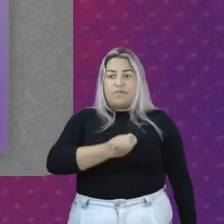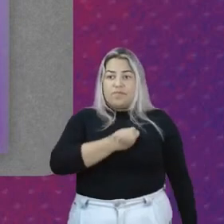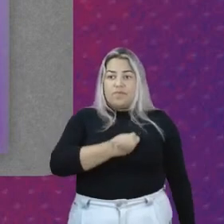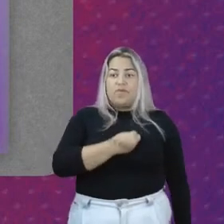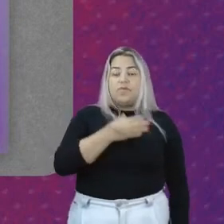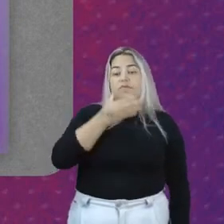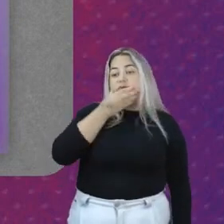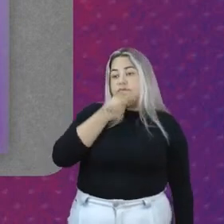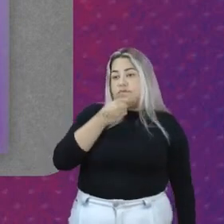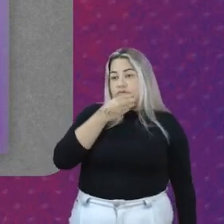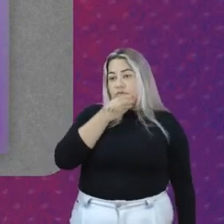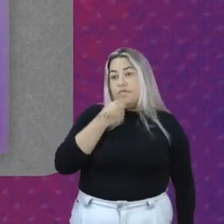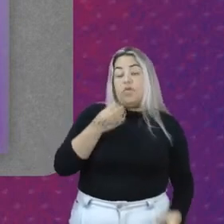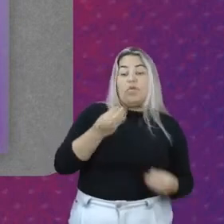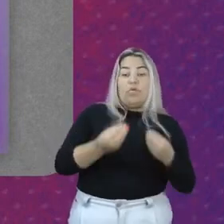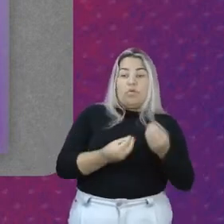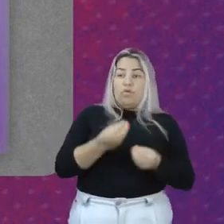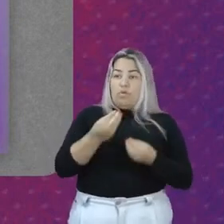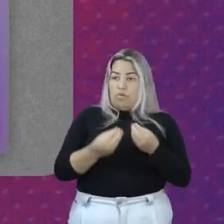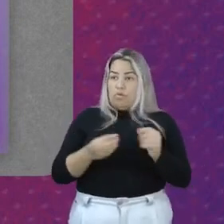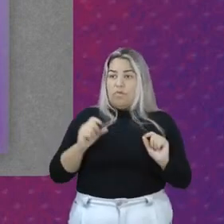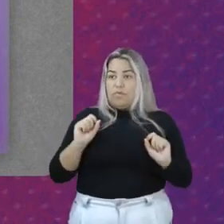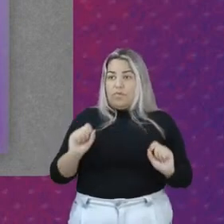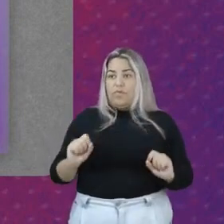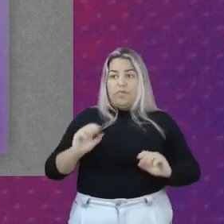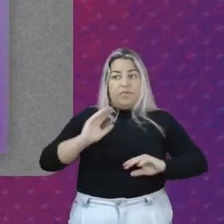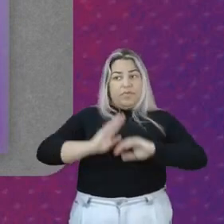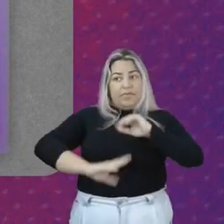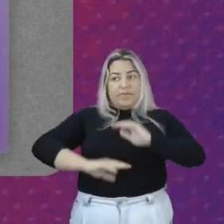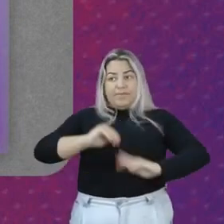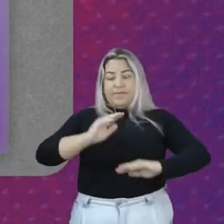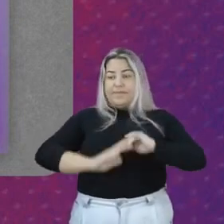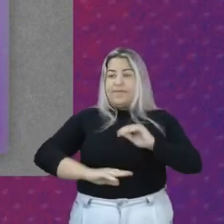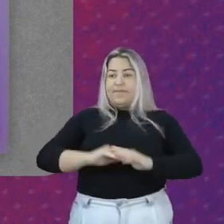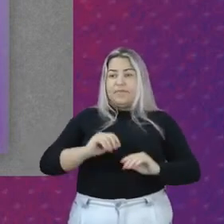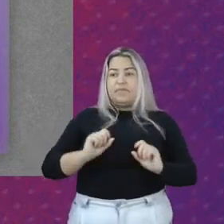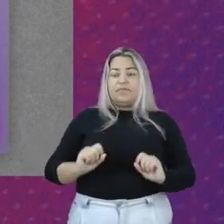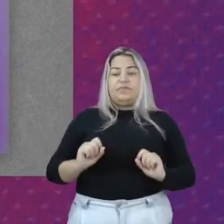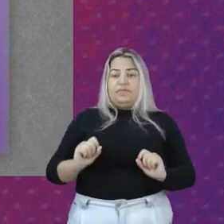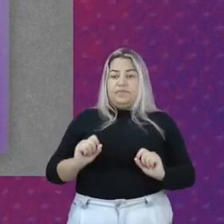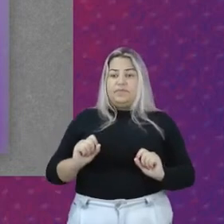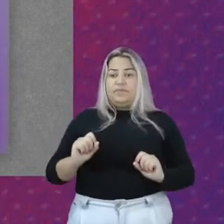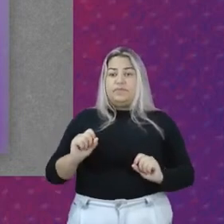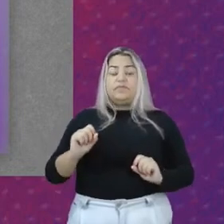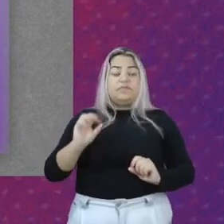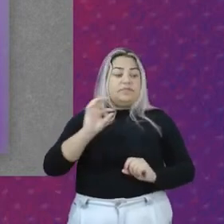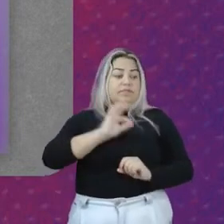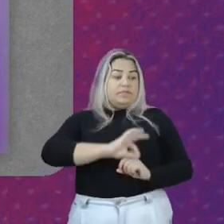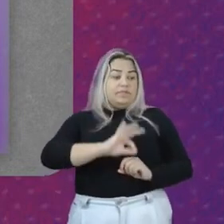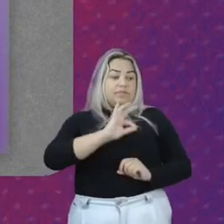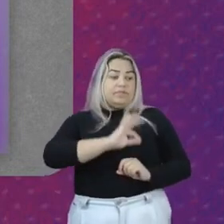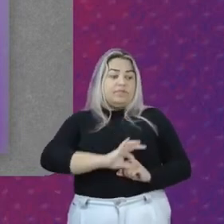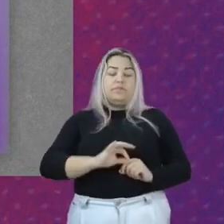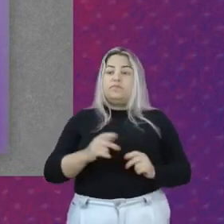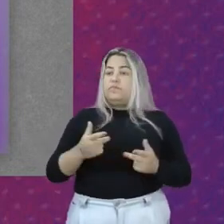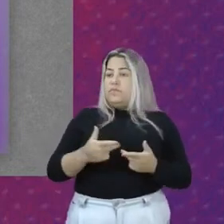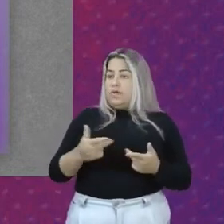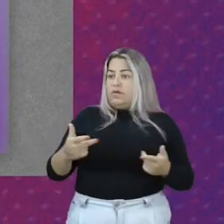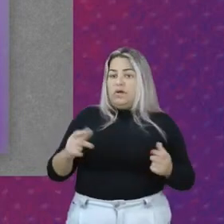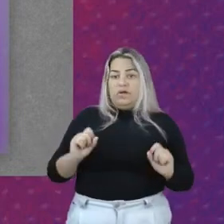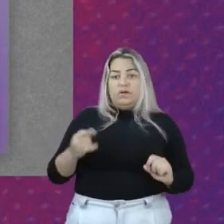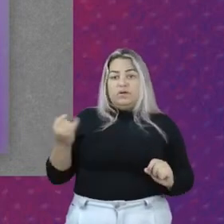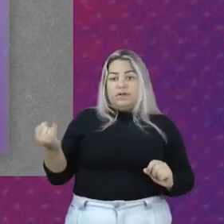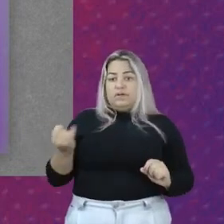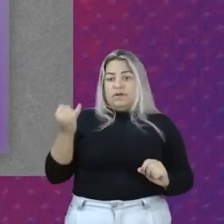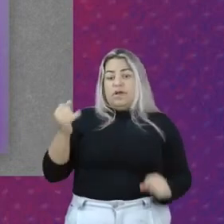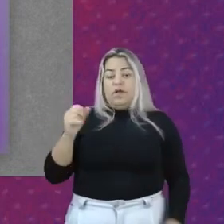os meninos, né? Como se a independência financeira fosse algo muito determinante para eles e não tão